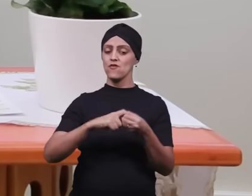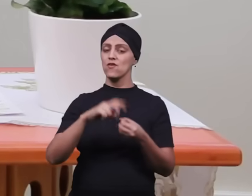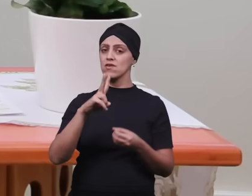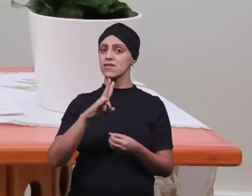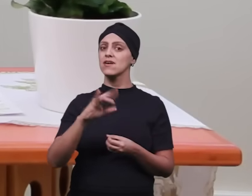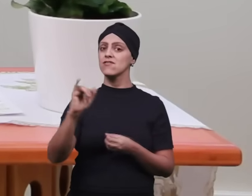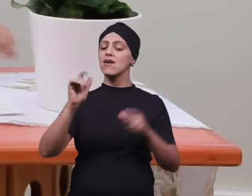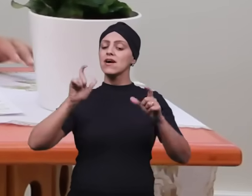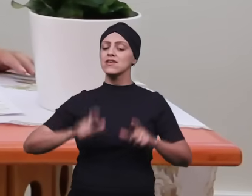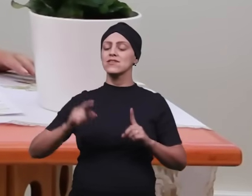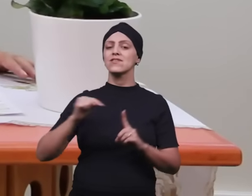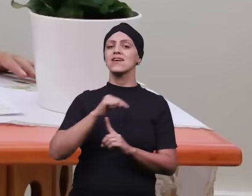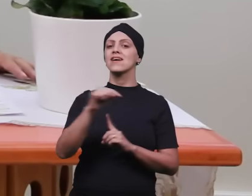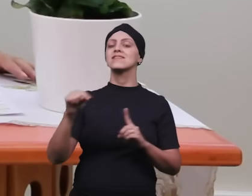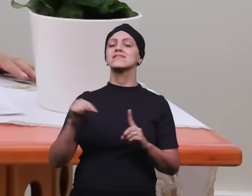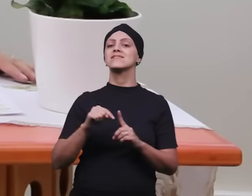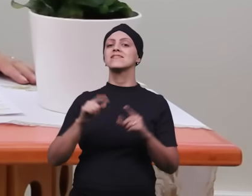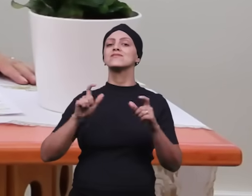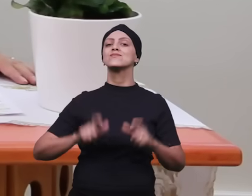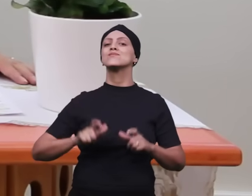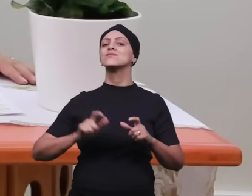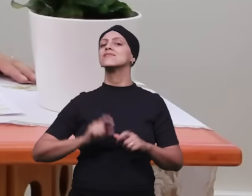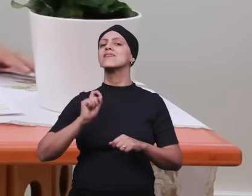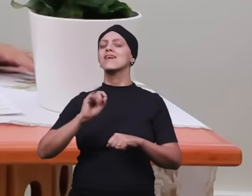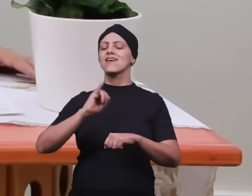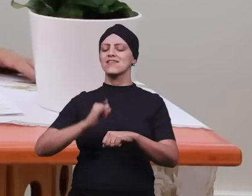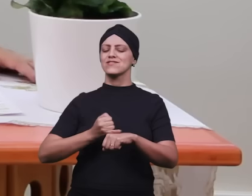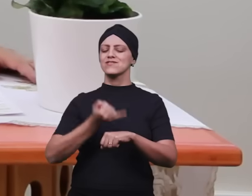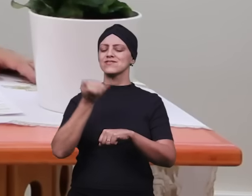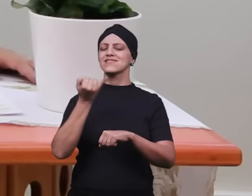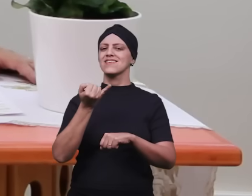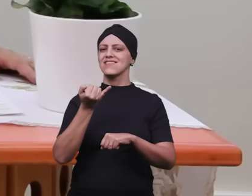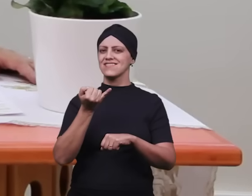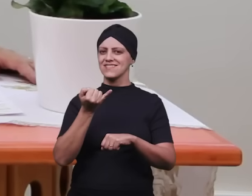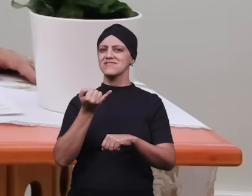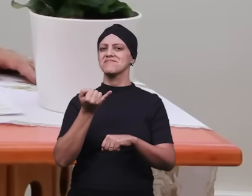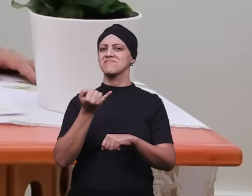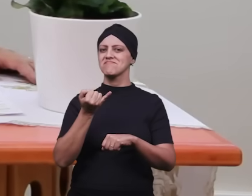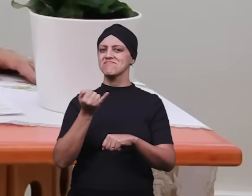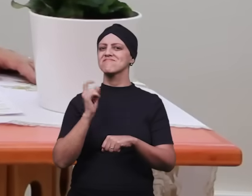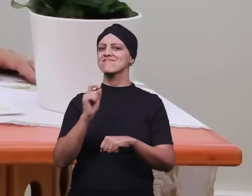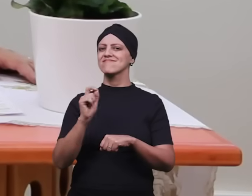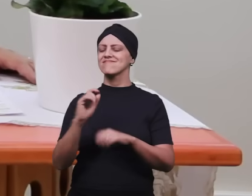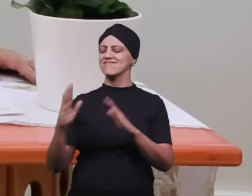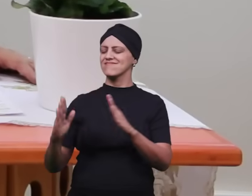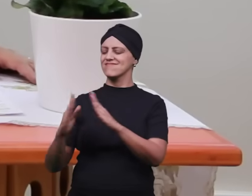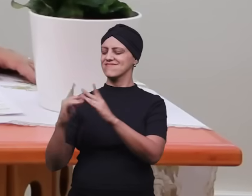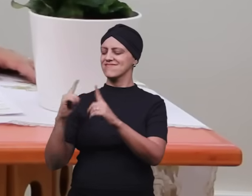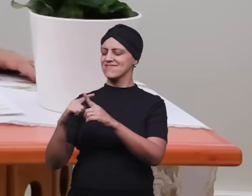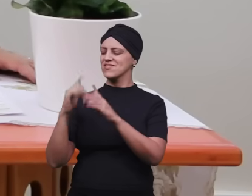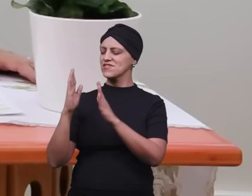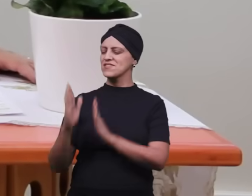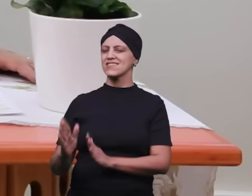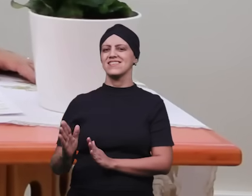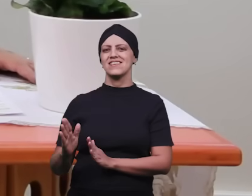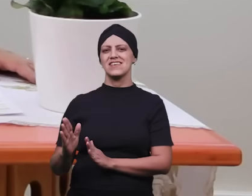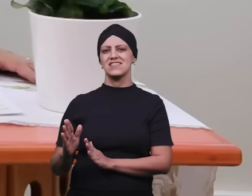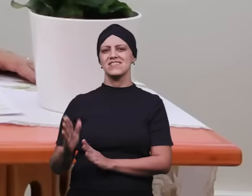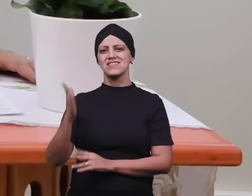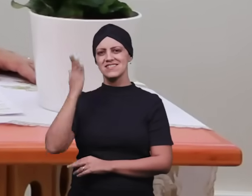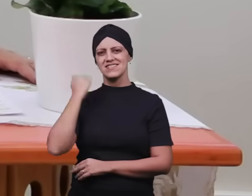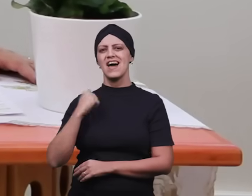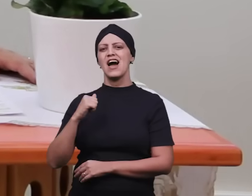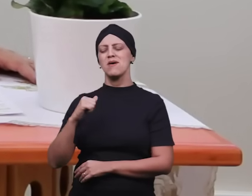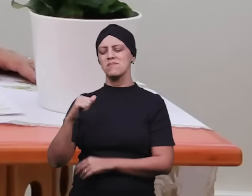ao Monte Santo em Jerusalém. Meus queridos, a igreja fiel, ela tem um destino,